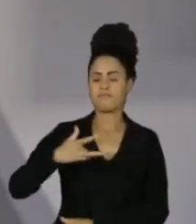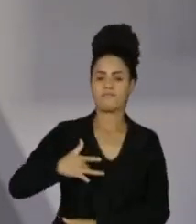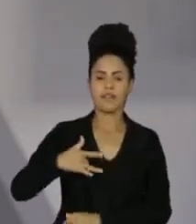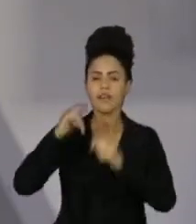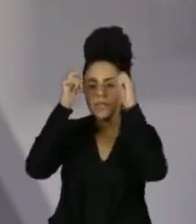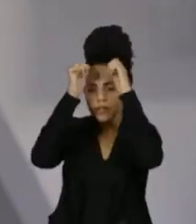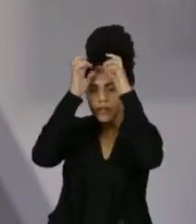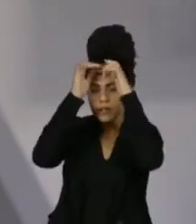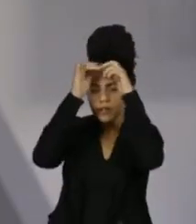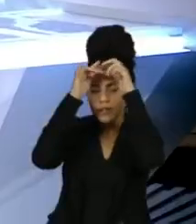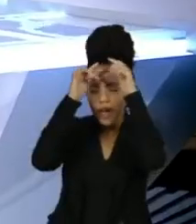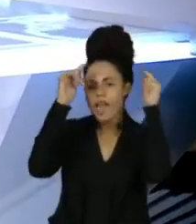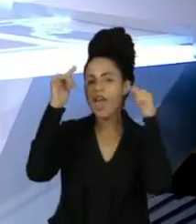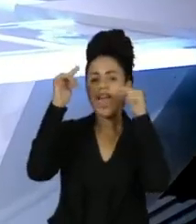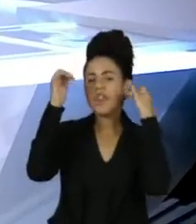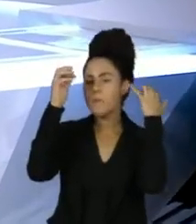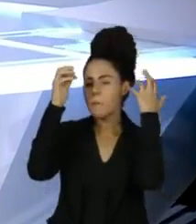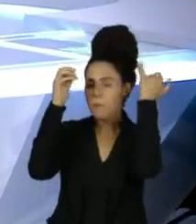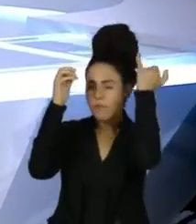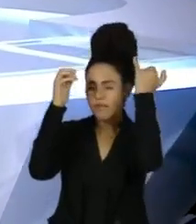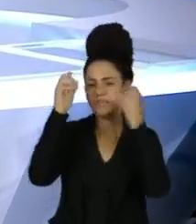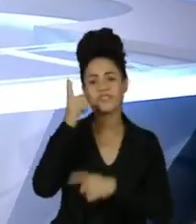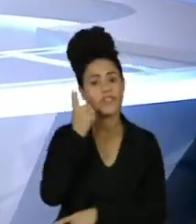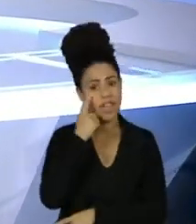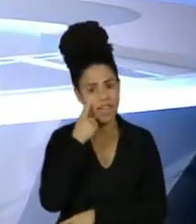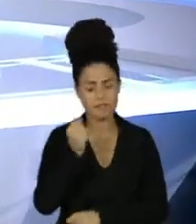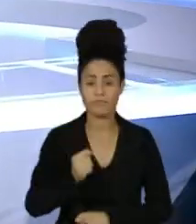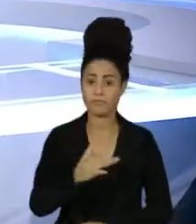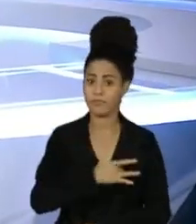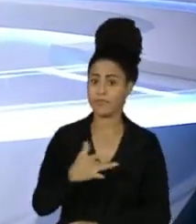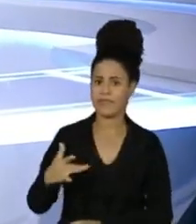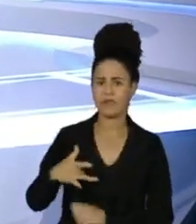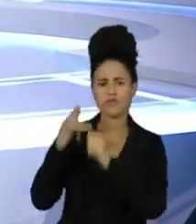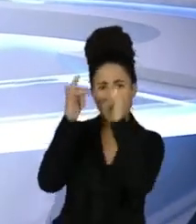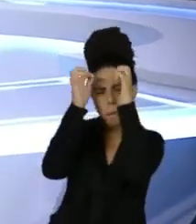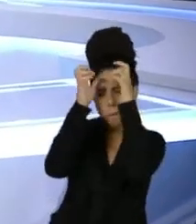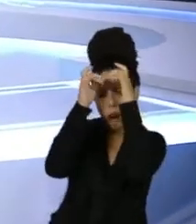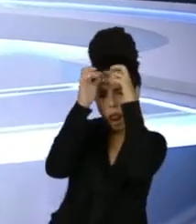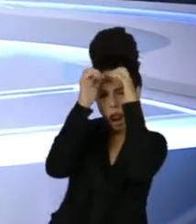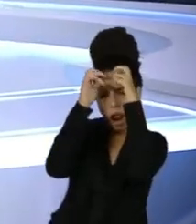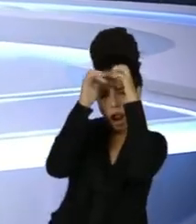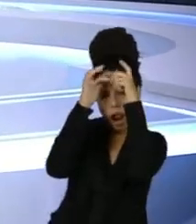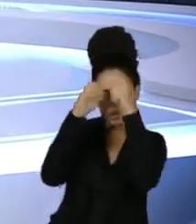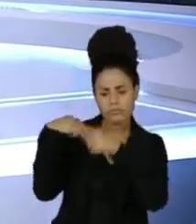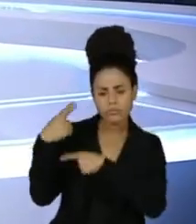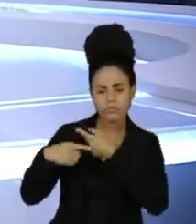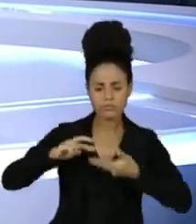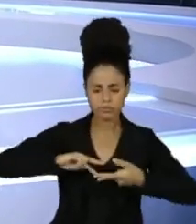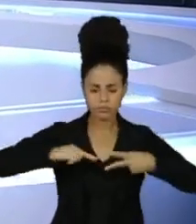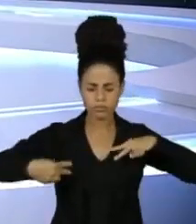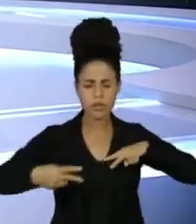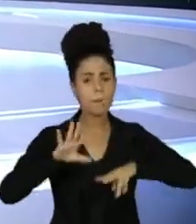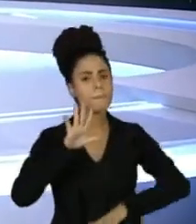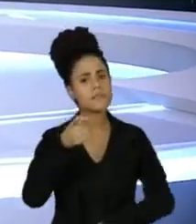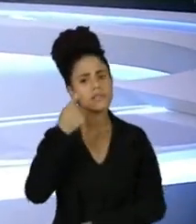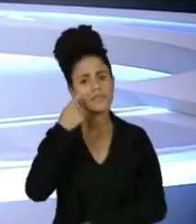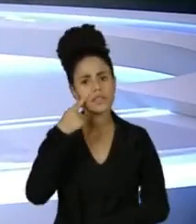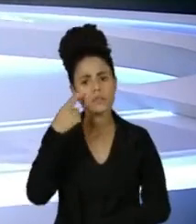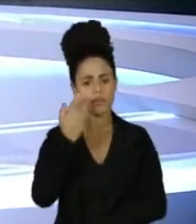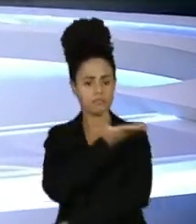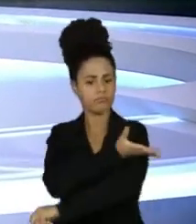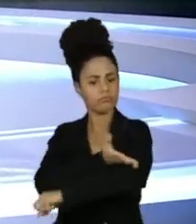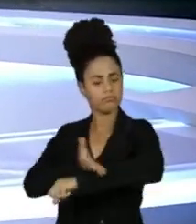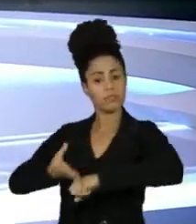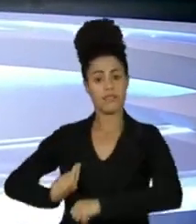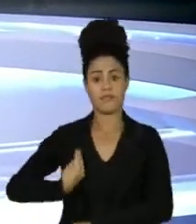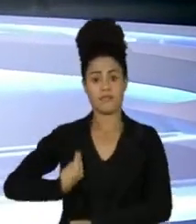órgão fundamental à vida. A saúde cerebral depende de fatores genéticos, mas principalmente de hábitos de vida.